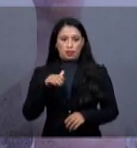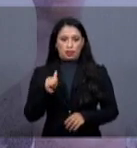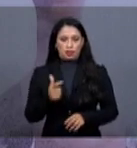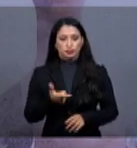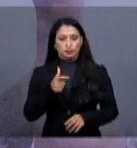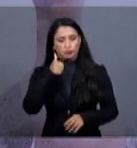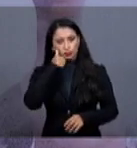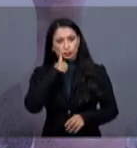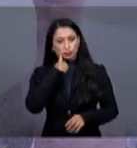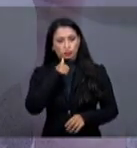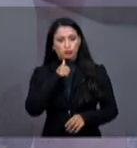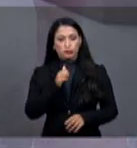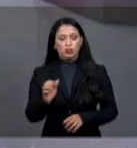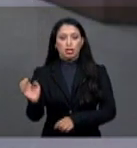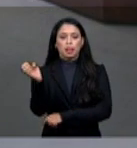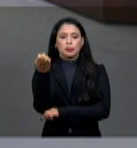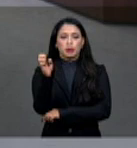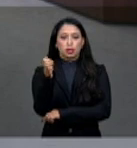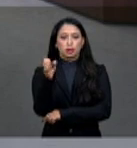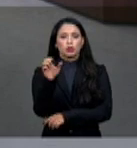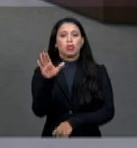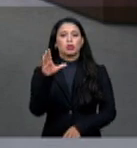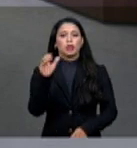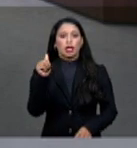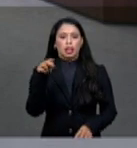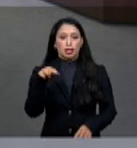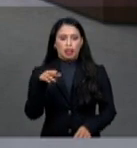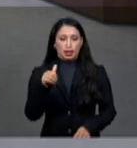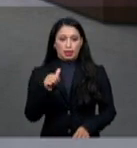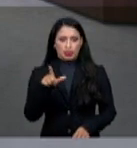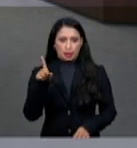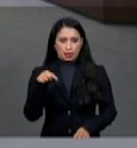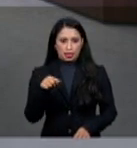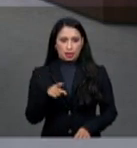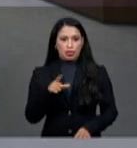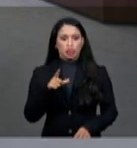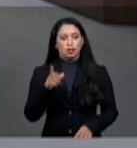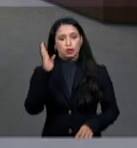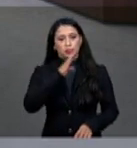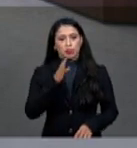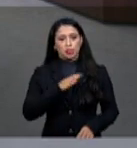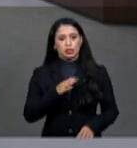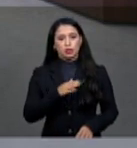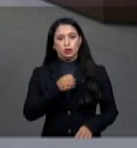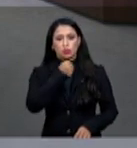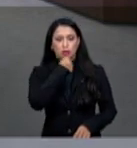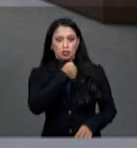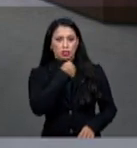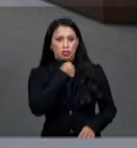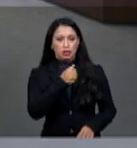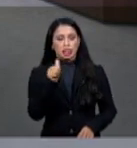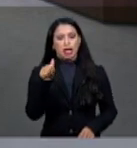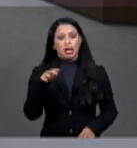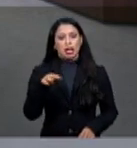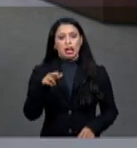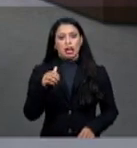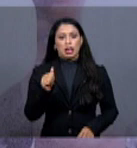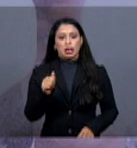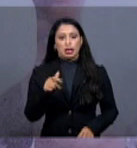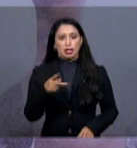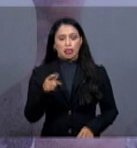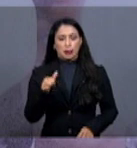May, embaixadora do Canadá no Brasil. Sua Senhoria, a senhora jornalista Ana Paula Araújo. Registramos